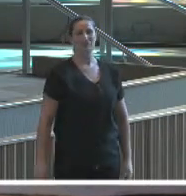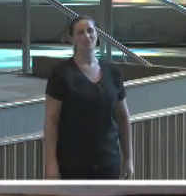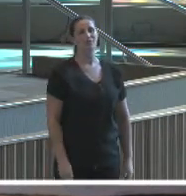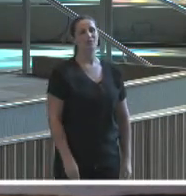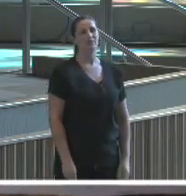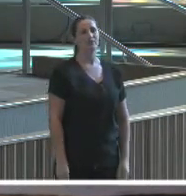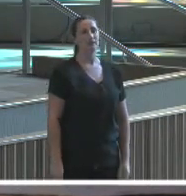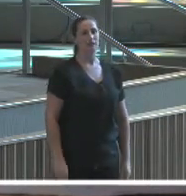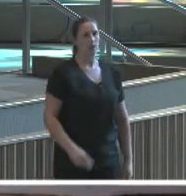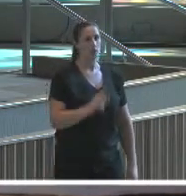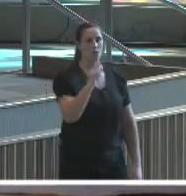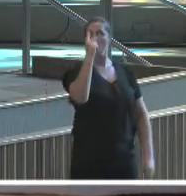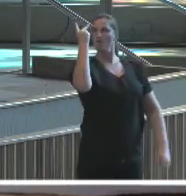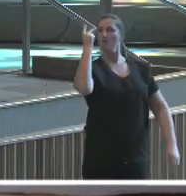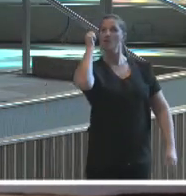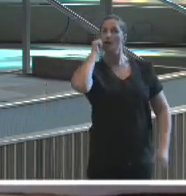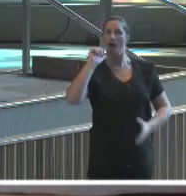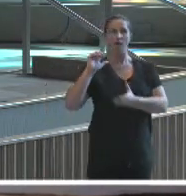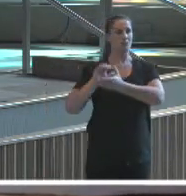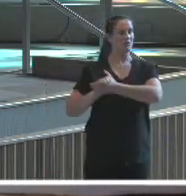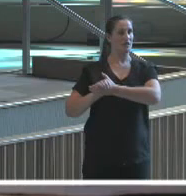E ele não vê a mulher dele.